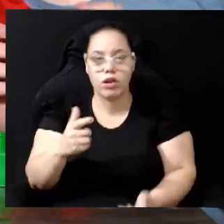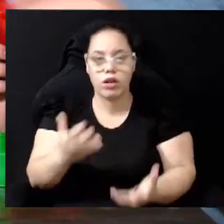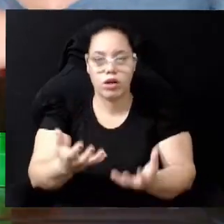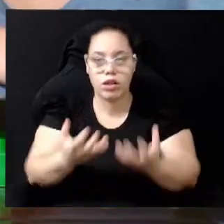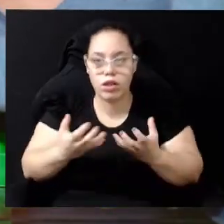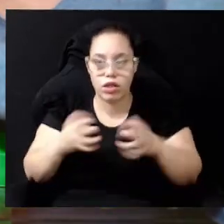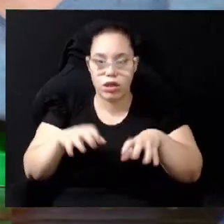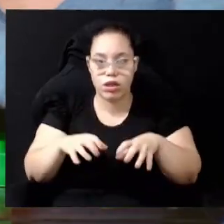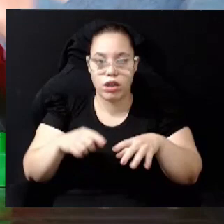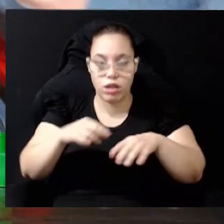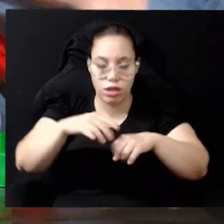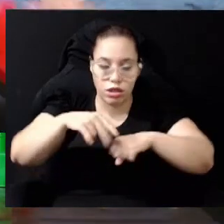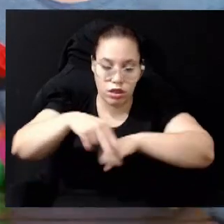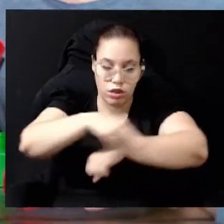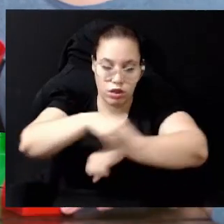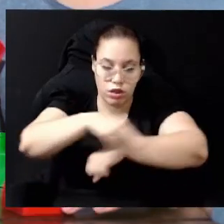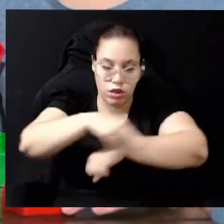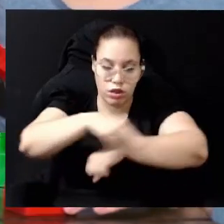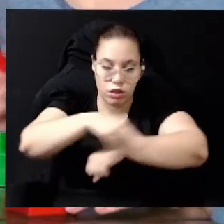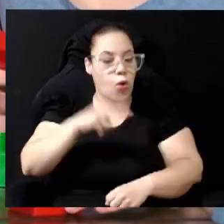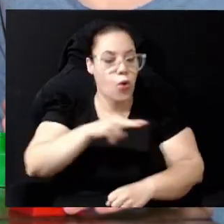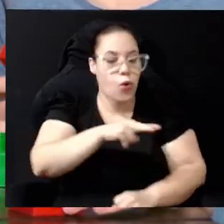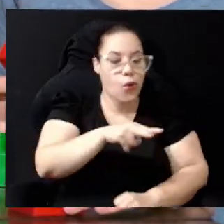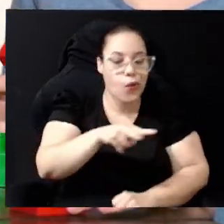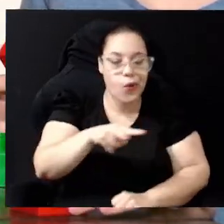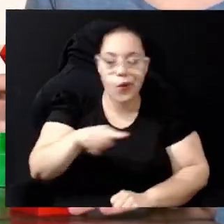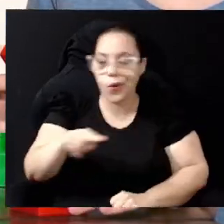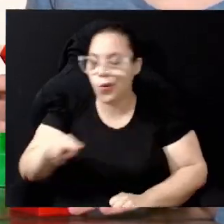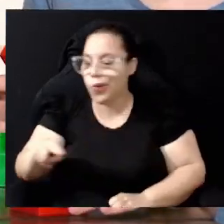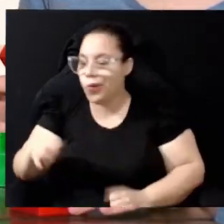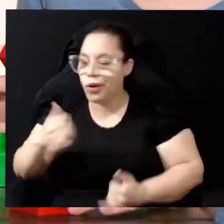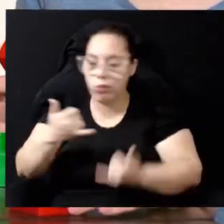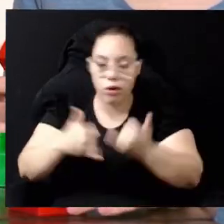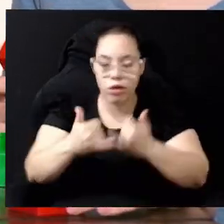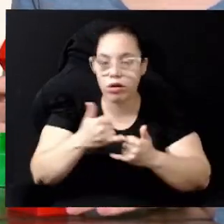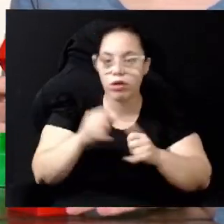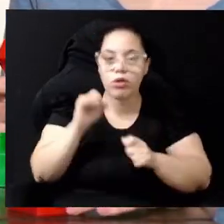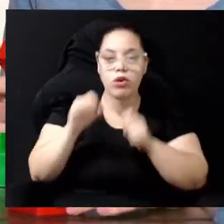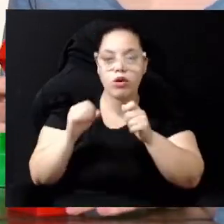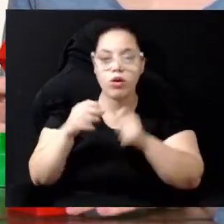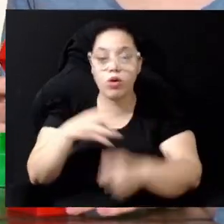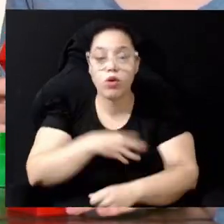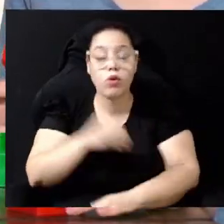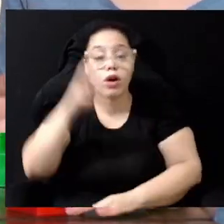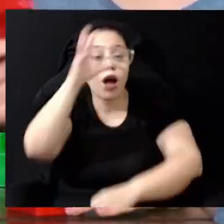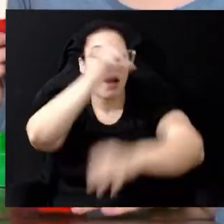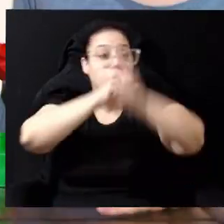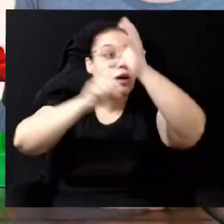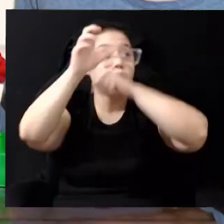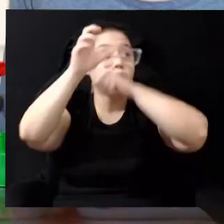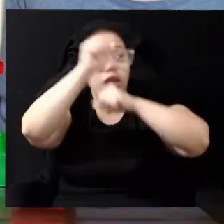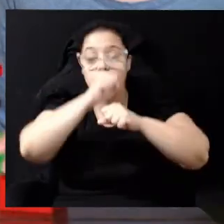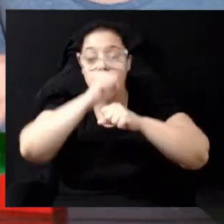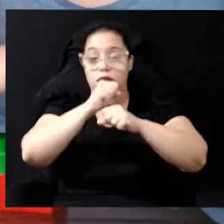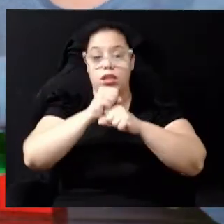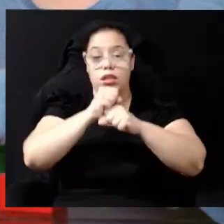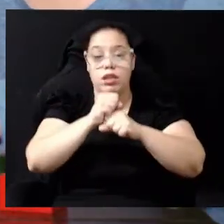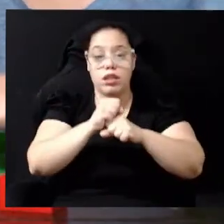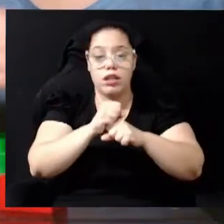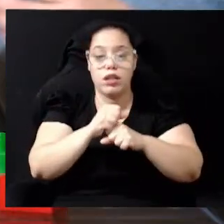fique ali ao redor dele, observando ele brincar. O que o filho vai aprender com isso? Ele vai aprender que você é um